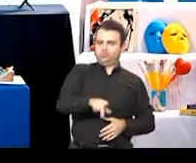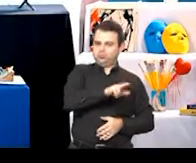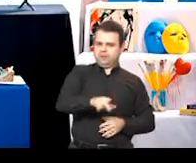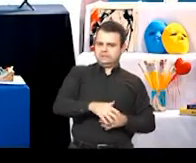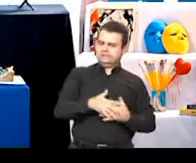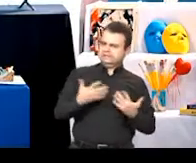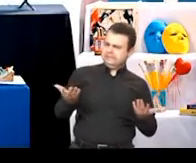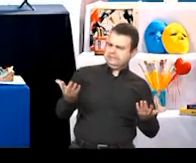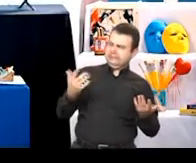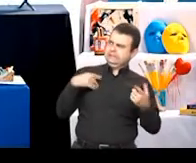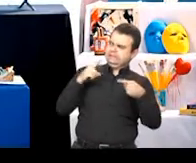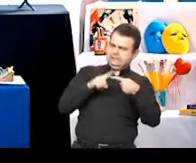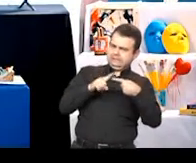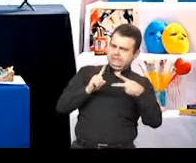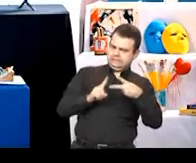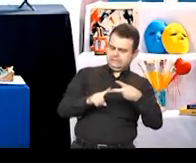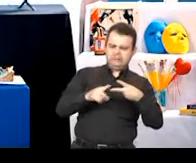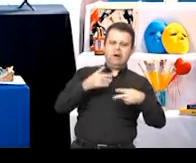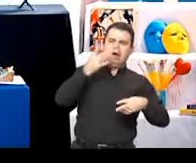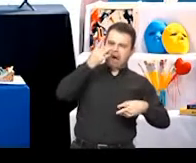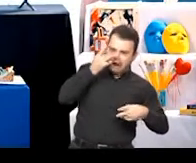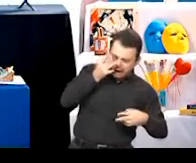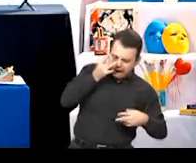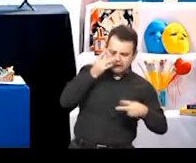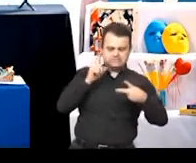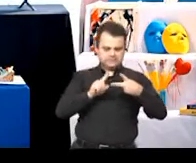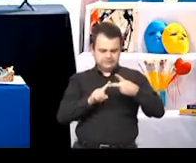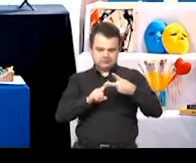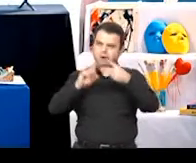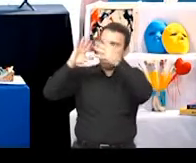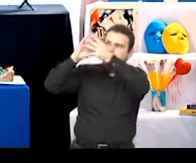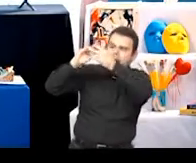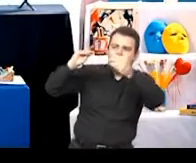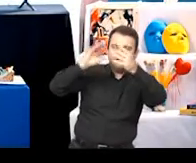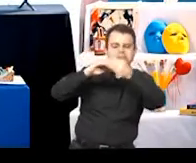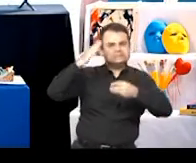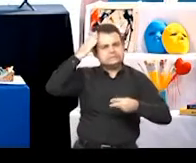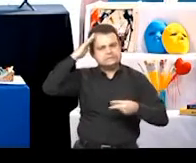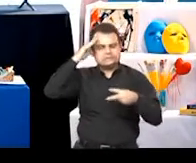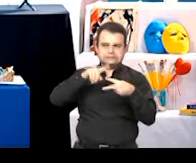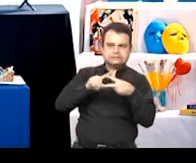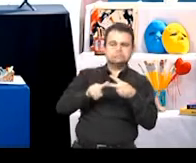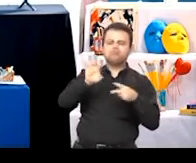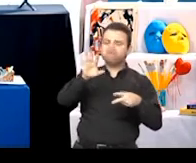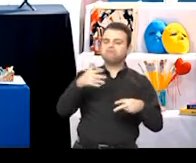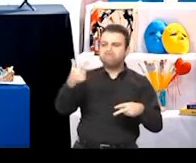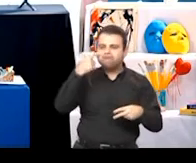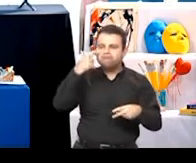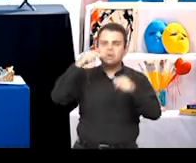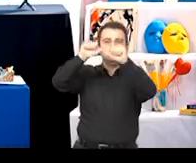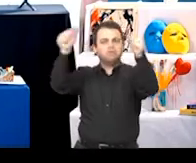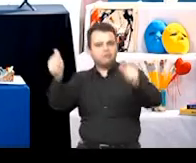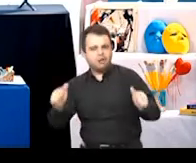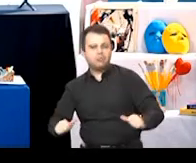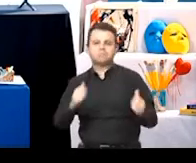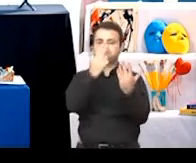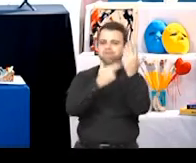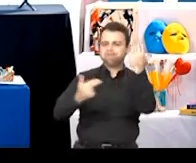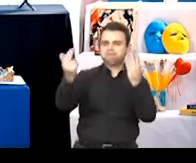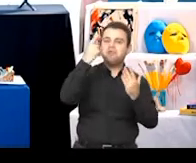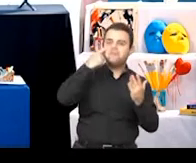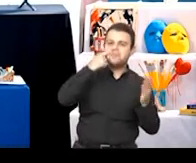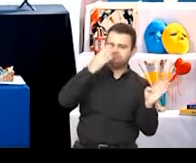Mas vamos entender esses conceitos analisando obras de arte, pinturas e esculturas?